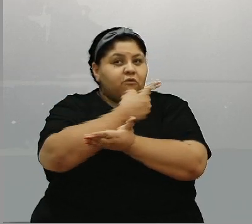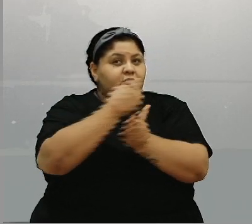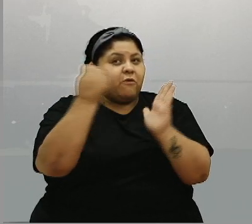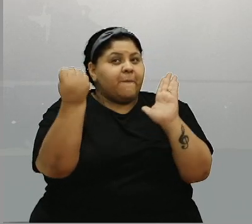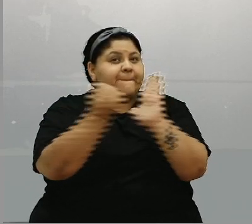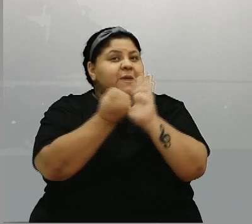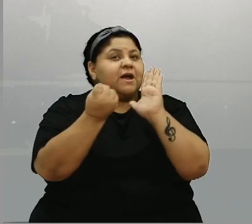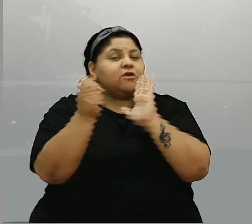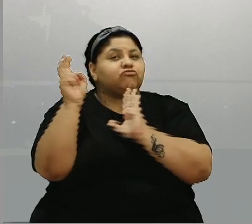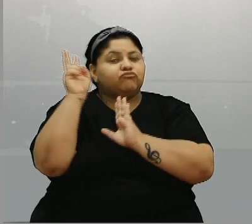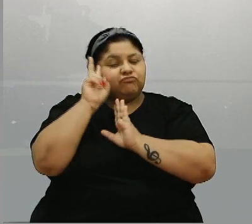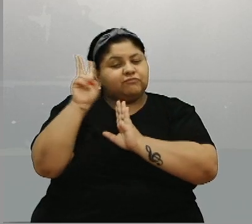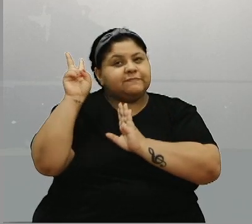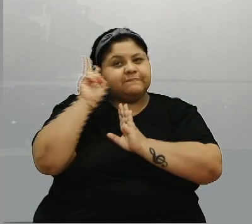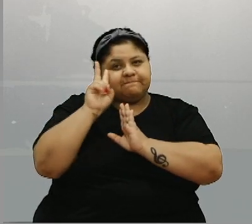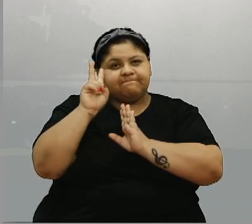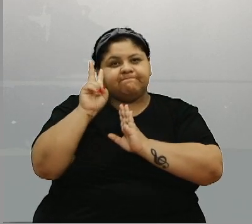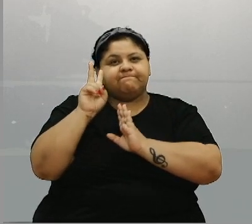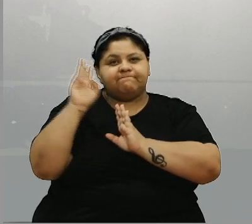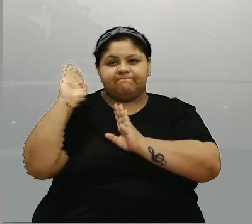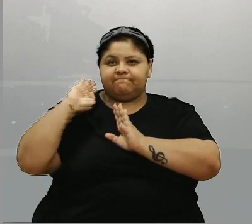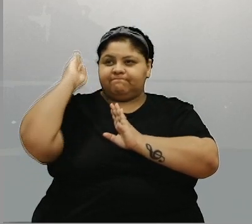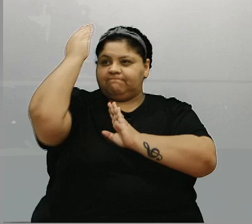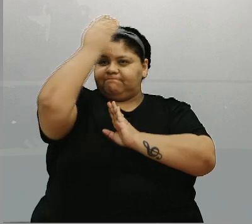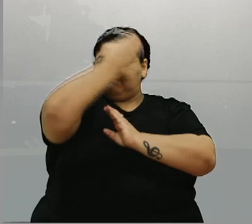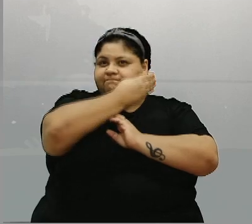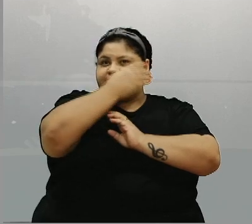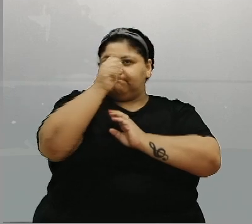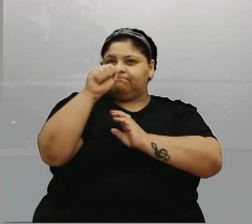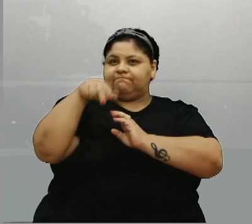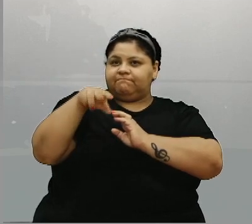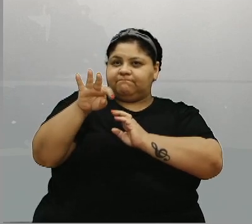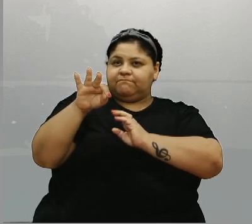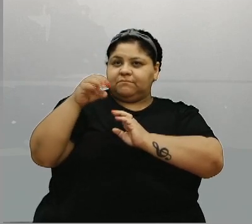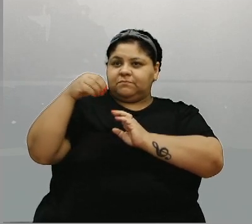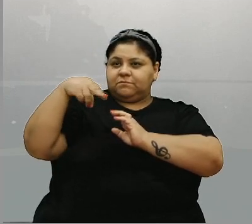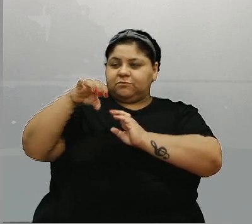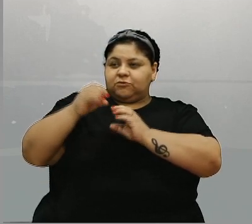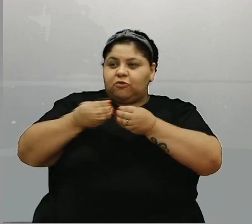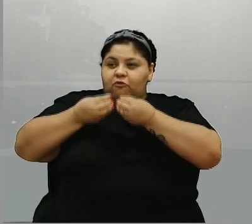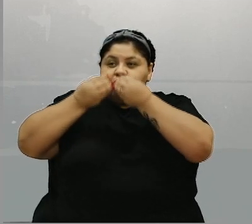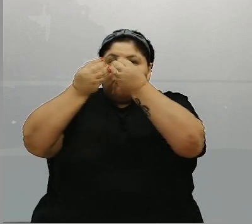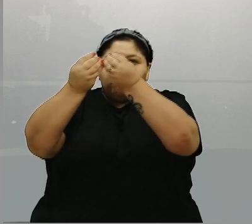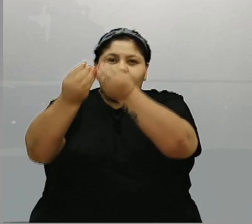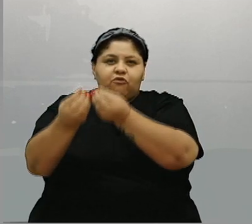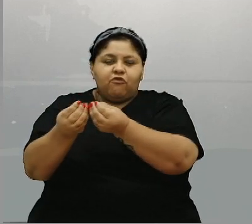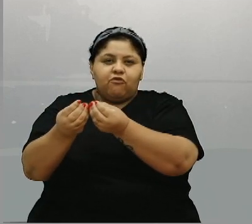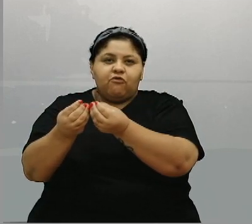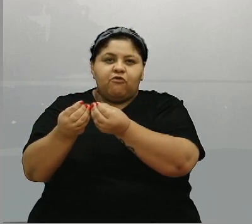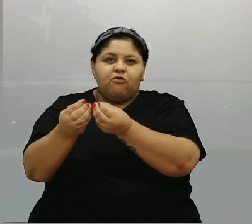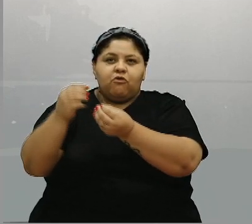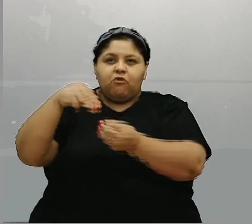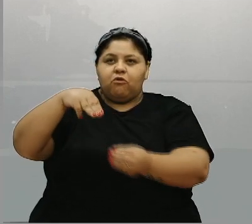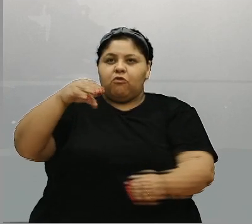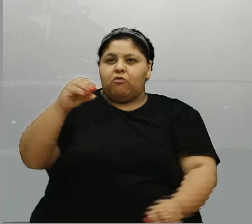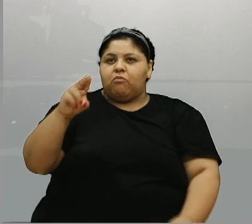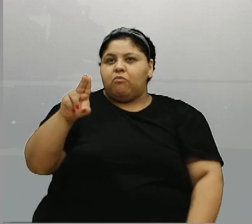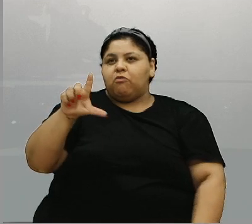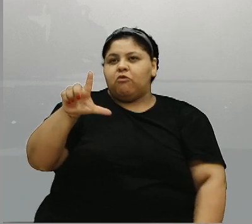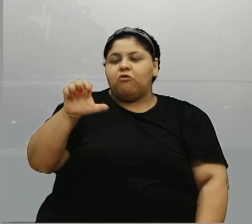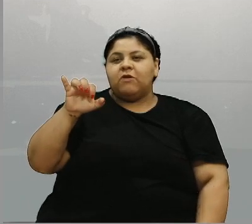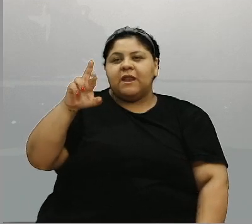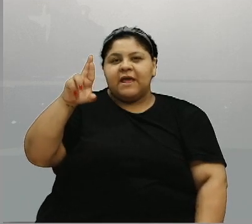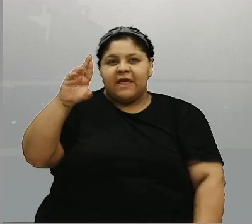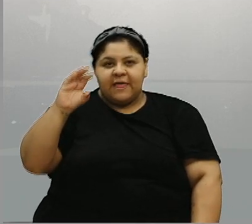histórico. Né? O Santo Antônio foi doado pelos muleiros que, na época, desembarcavam ali na pensão da Ana